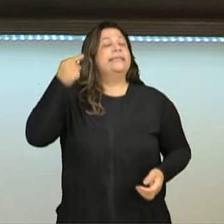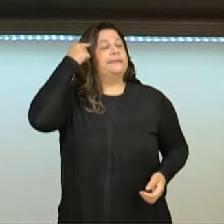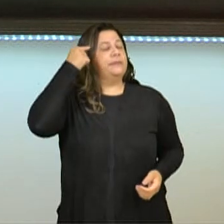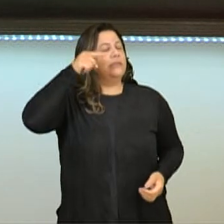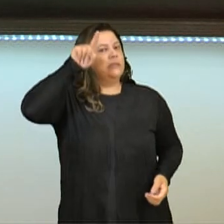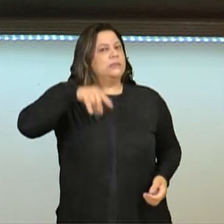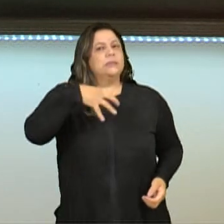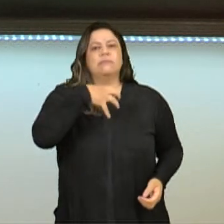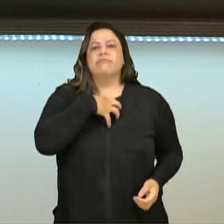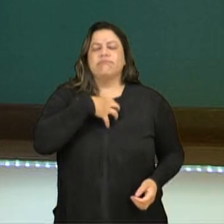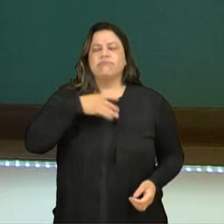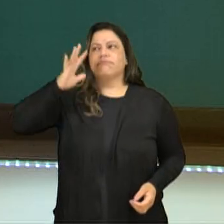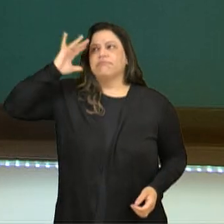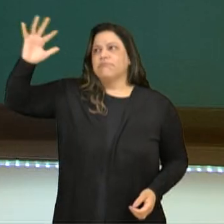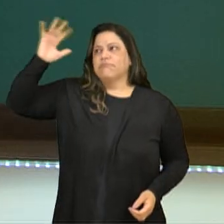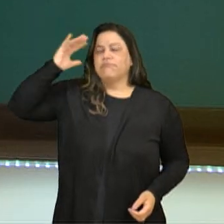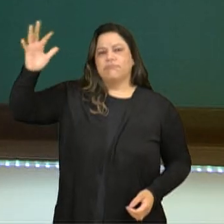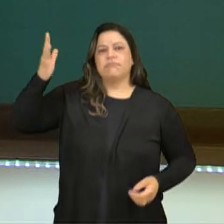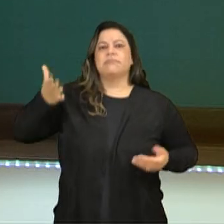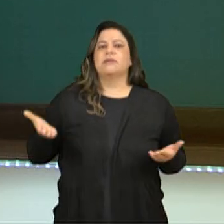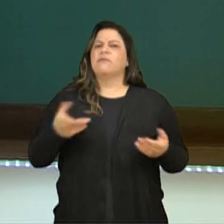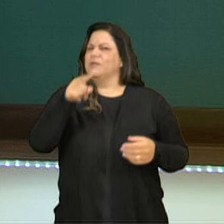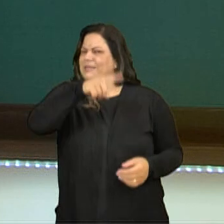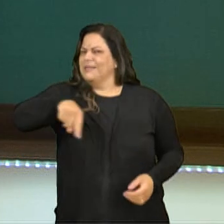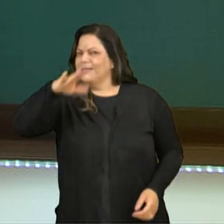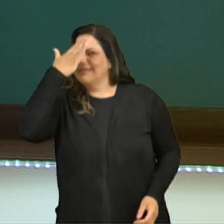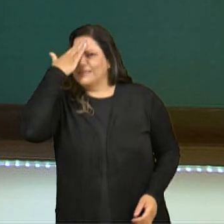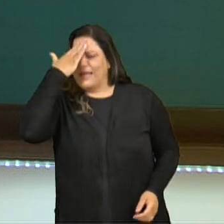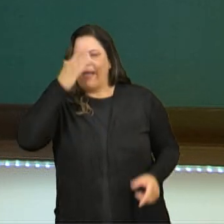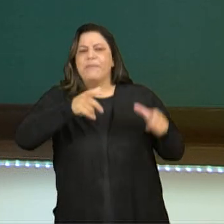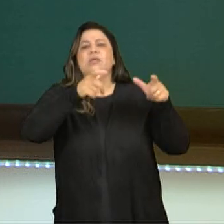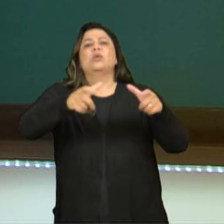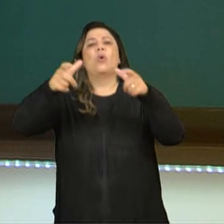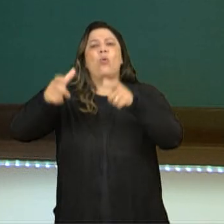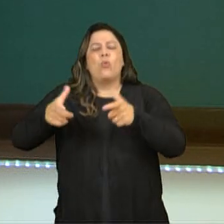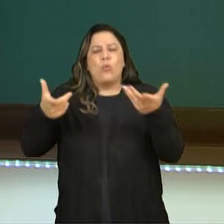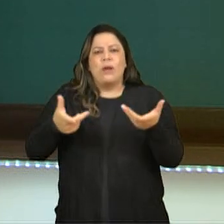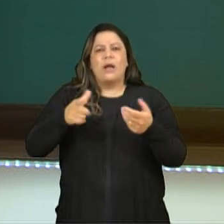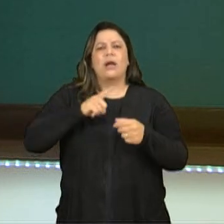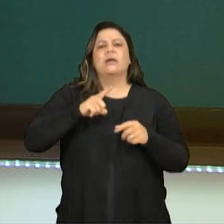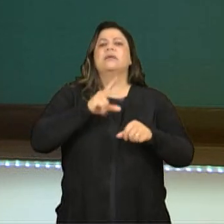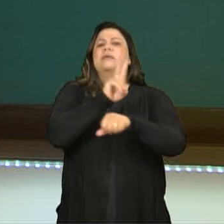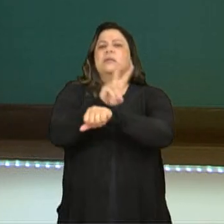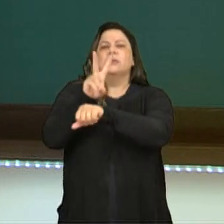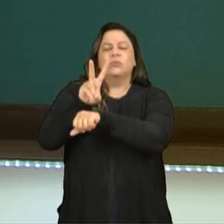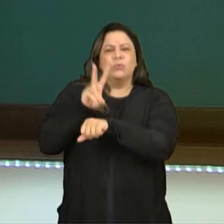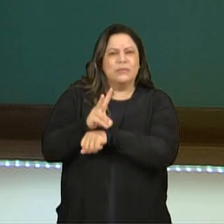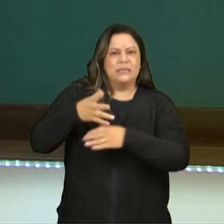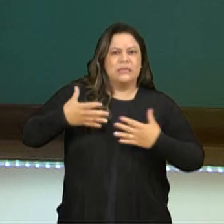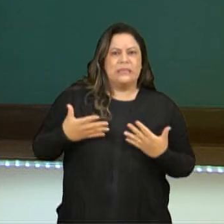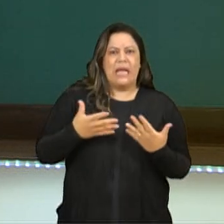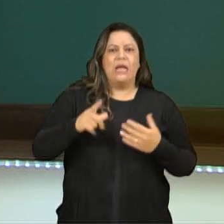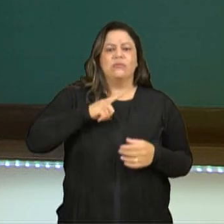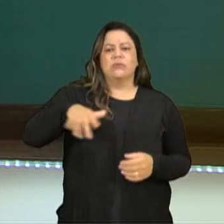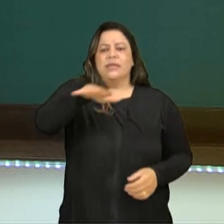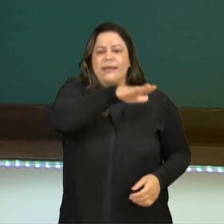sentido, a reflexão é: você sabe se na sua região tem algum local preservado? Tem alguma área que